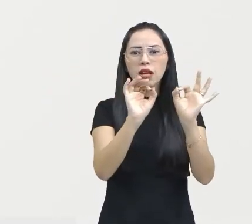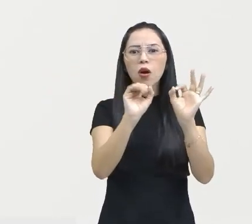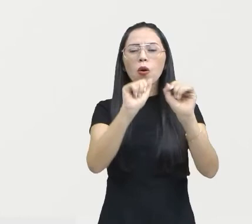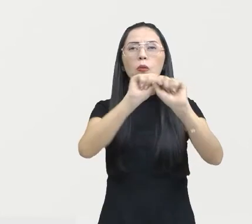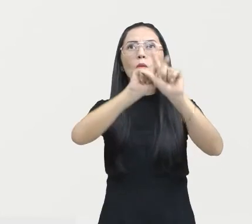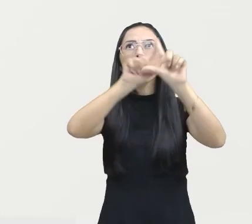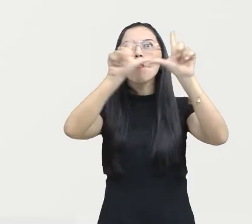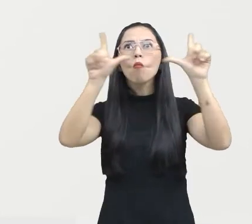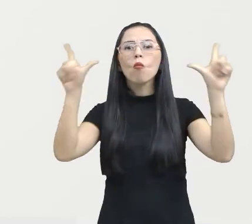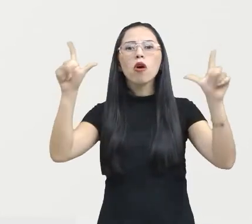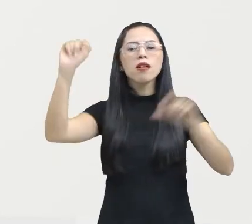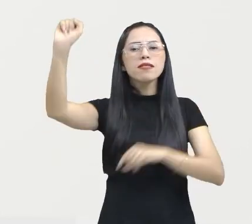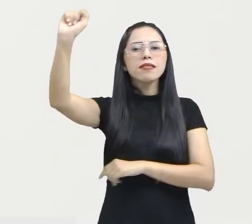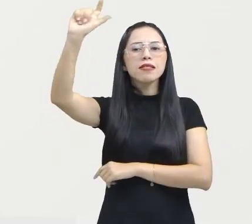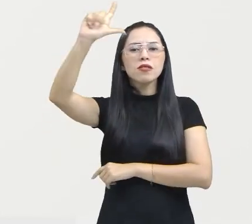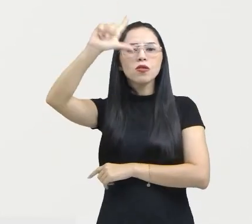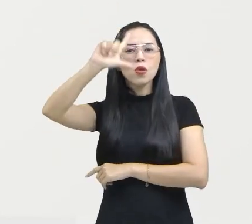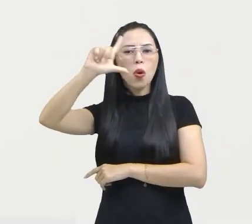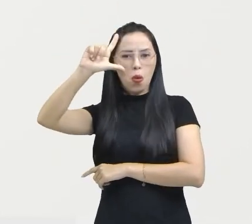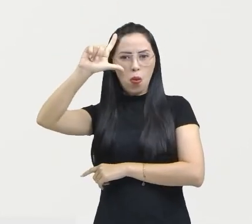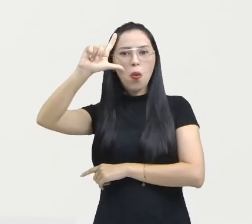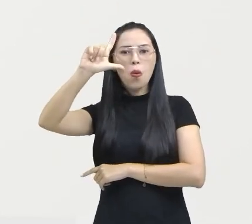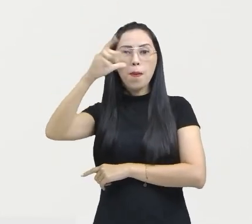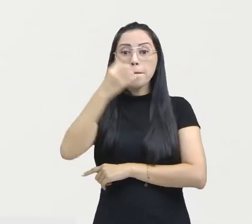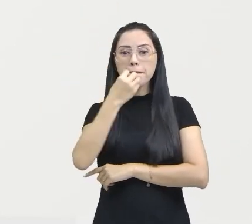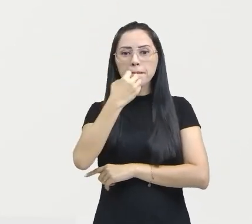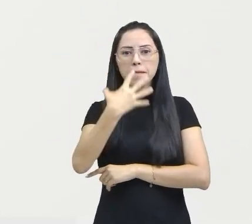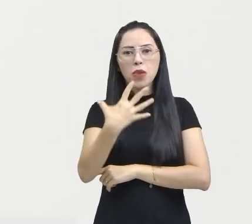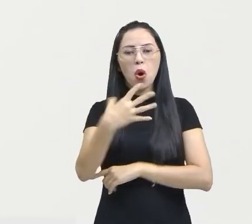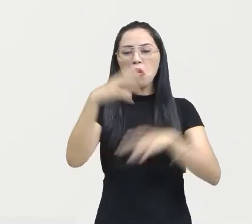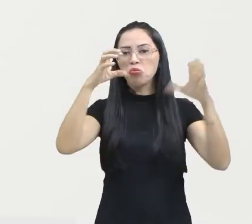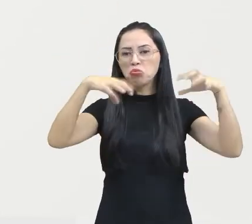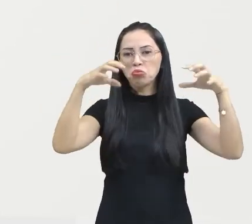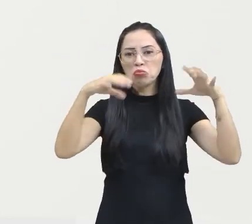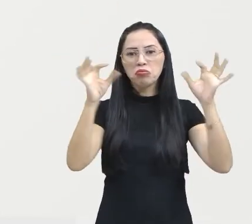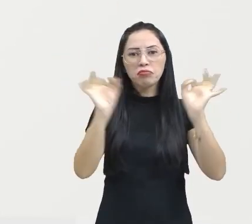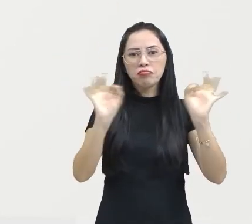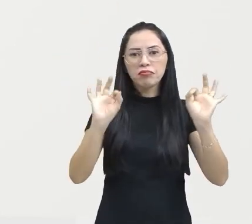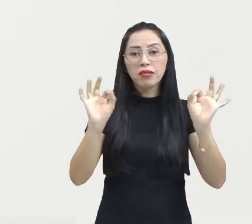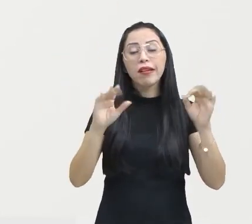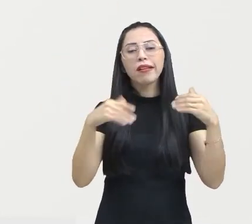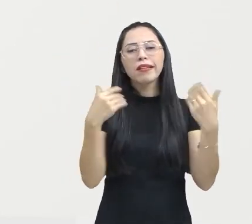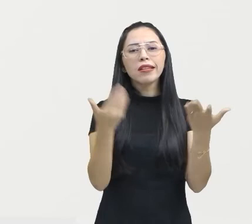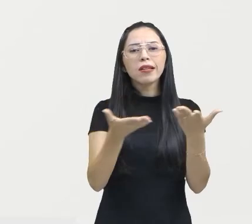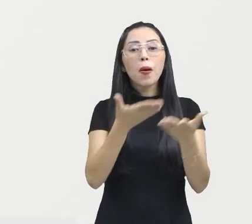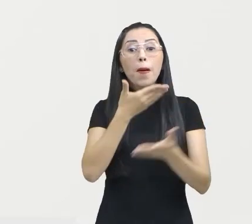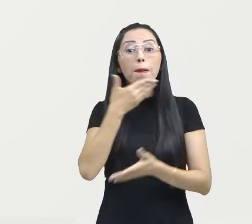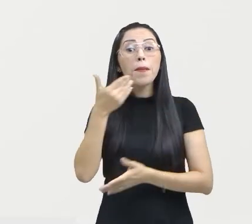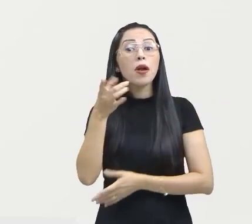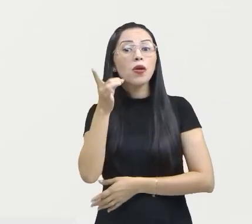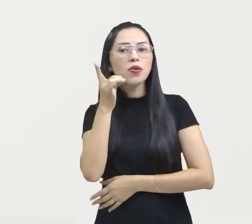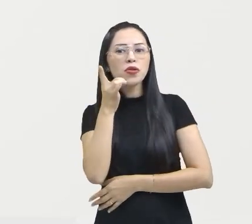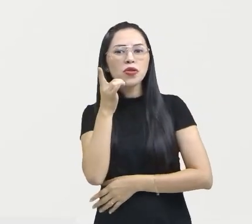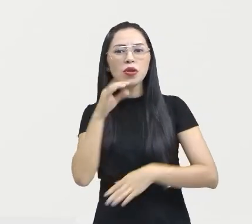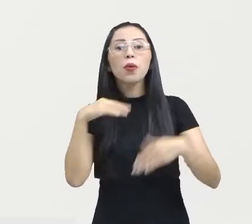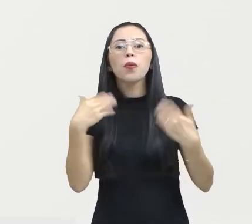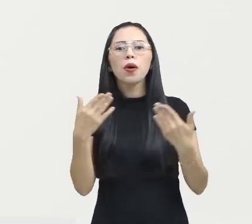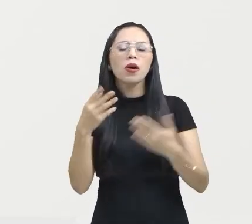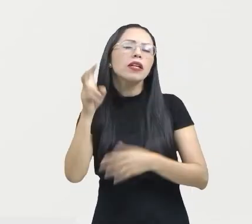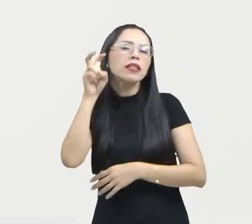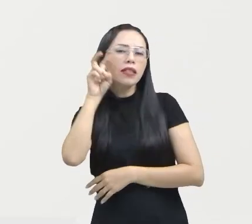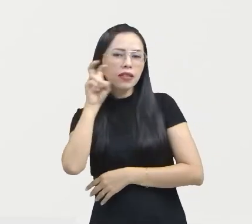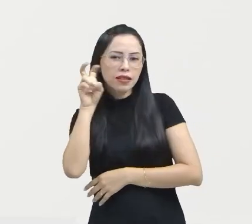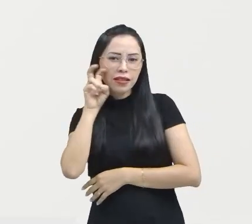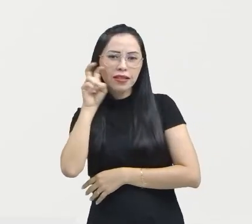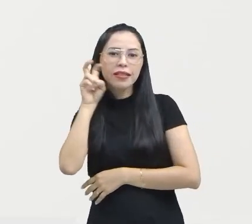temos previsão de nuvens com chuva, não é verdade? Então o melhor dia aí para Maria e a praia é quanto? Na